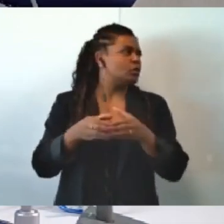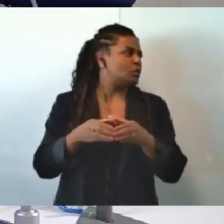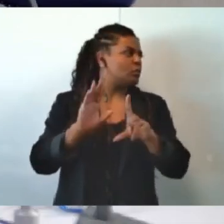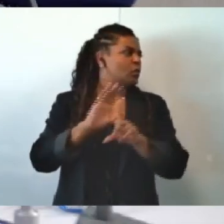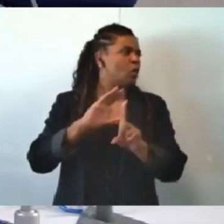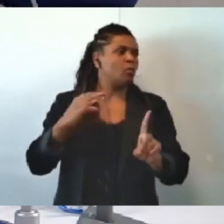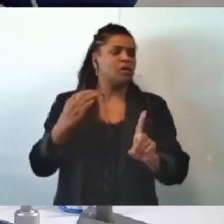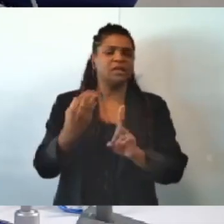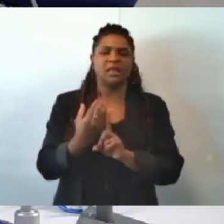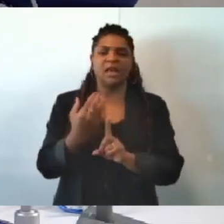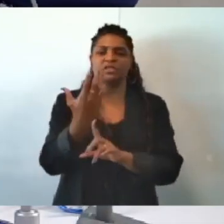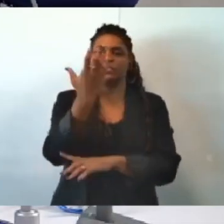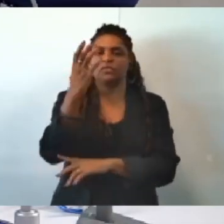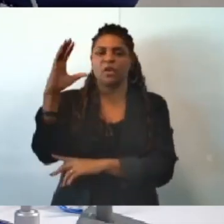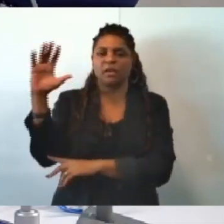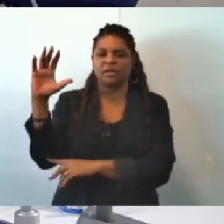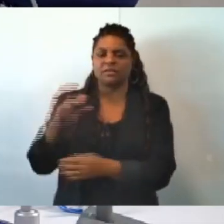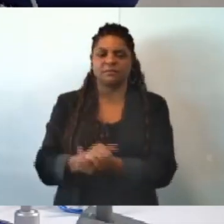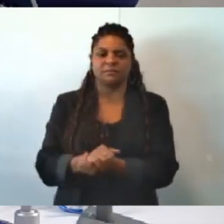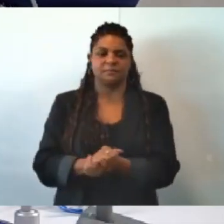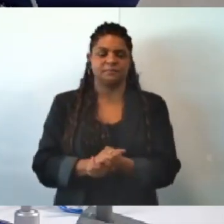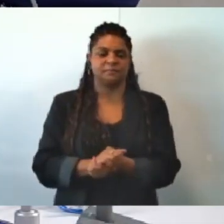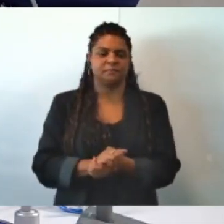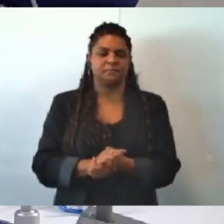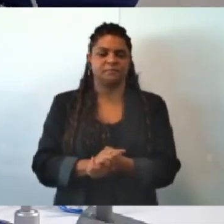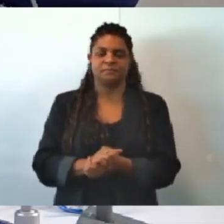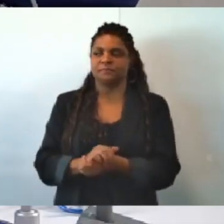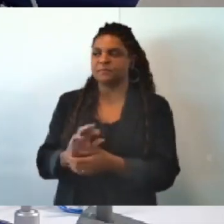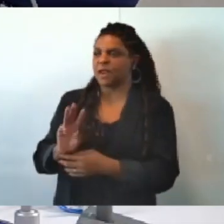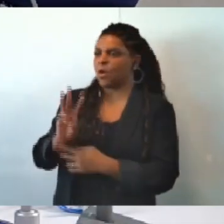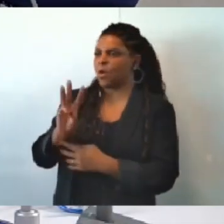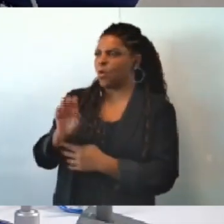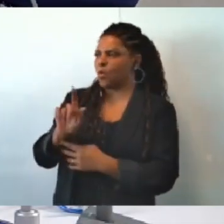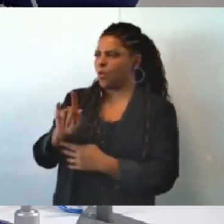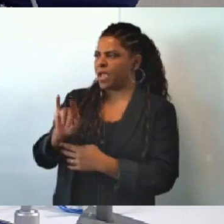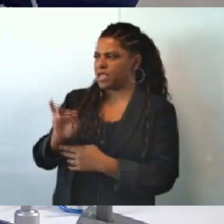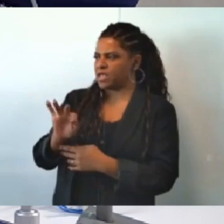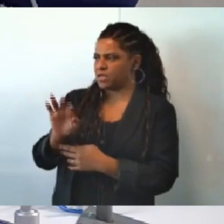O Wellington. Então tá bom.